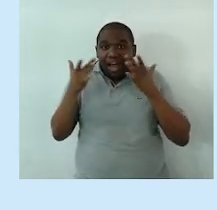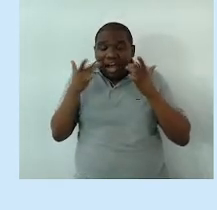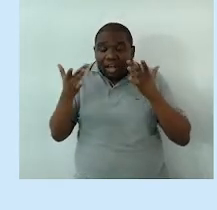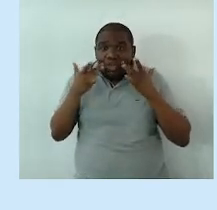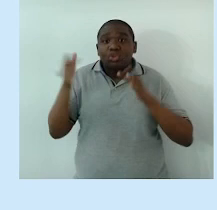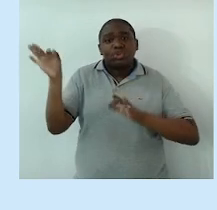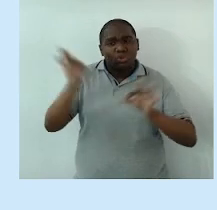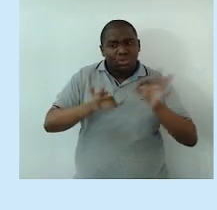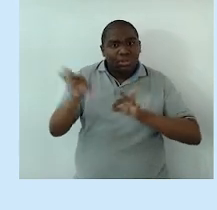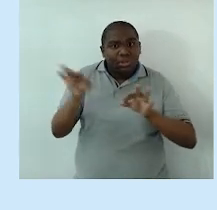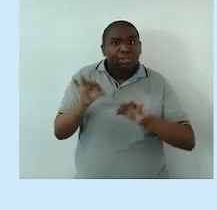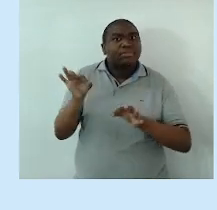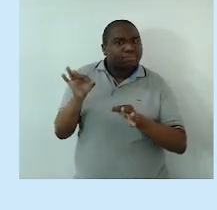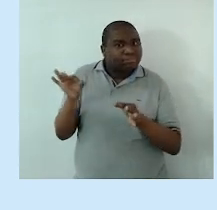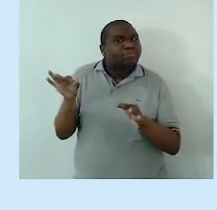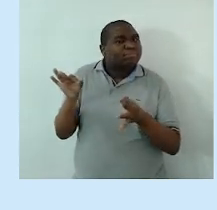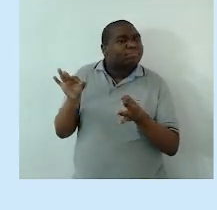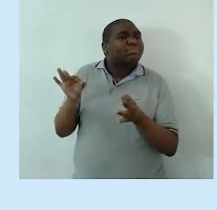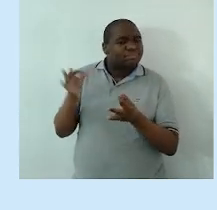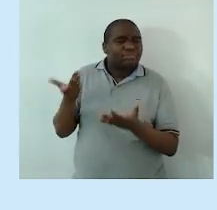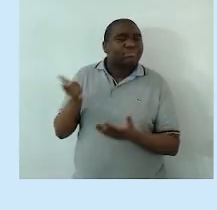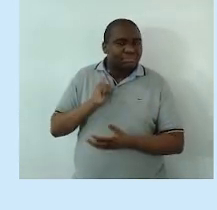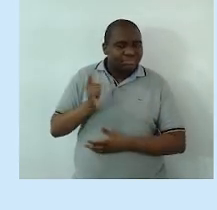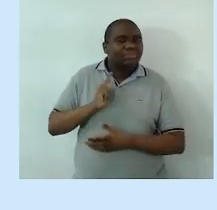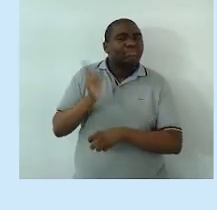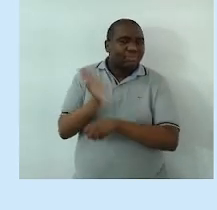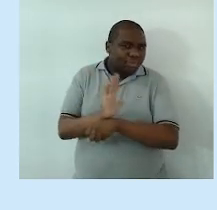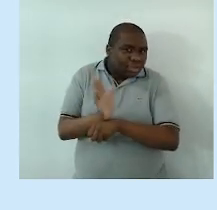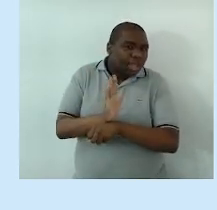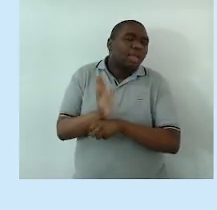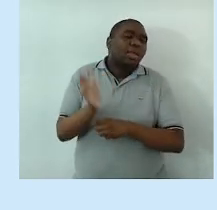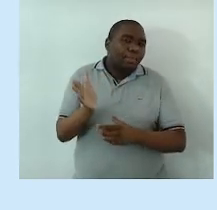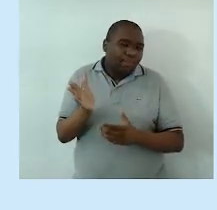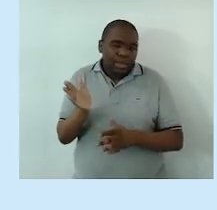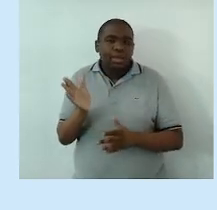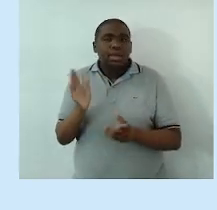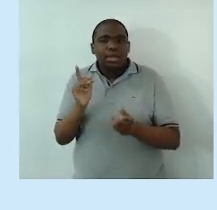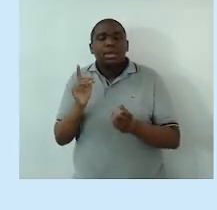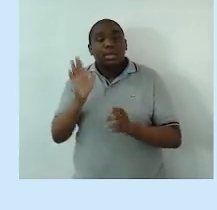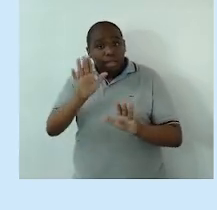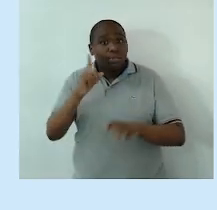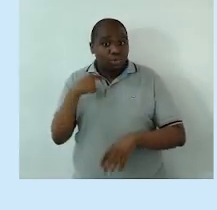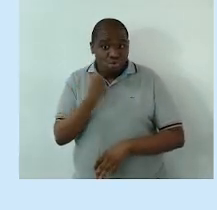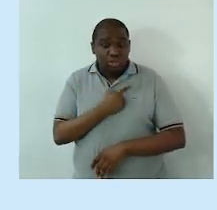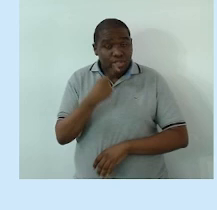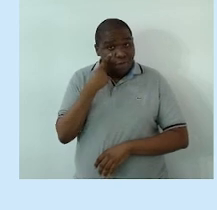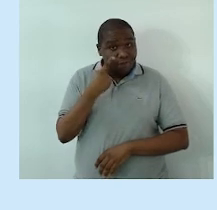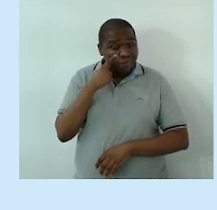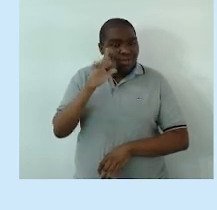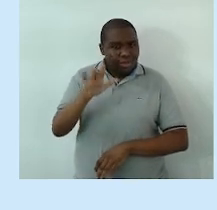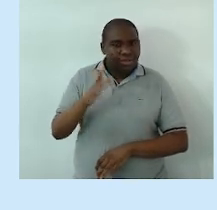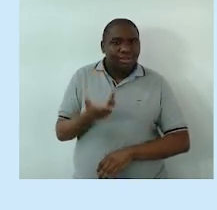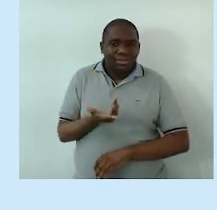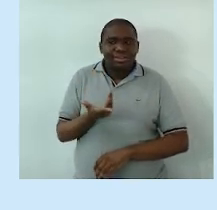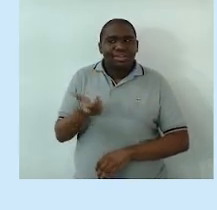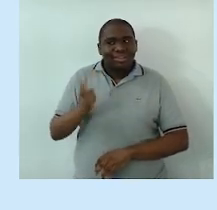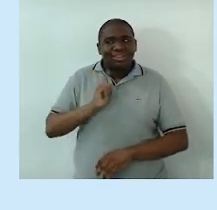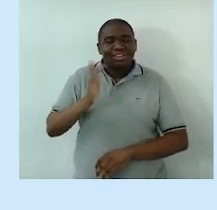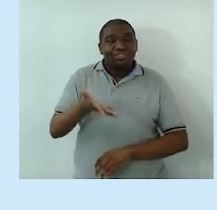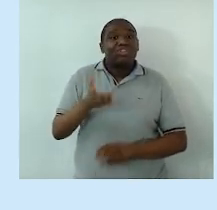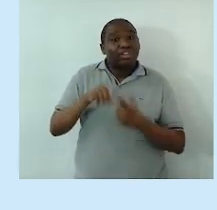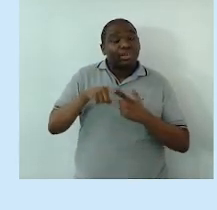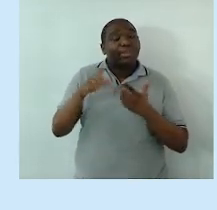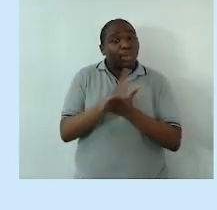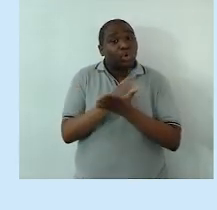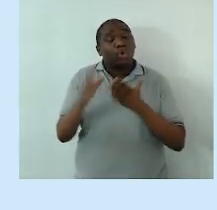remontadas tanto no teatro, né, como no cinema, também muitas obras a gente vai ver daqui a pouco. Enfim, já teve até